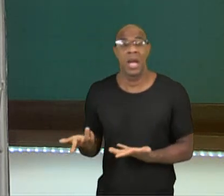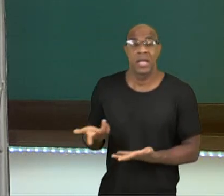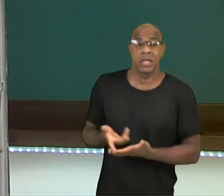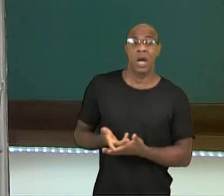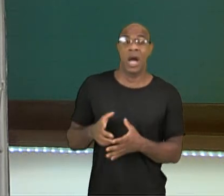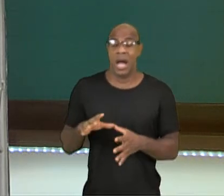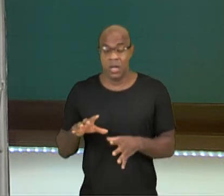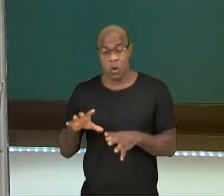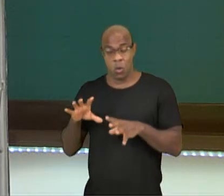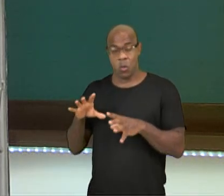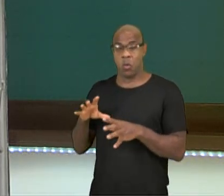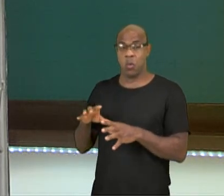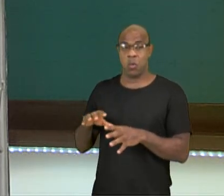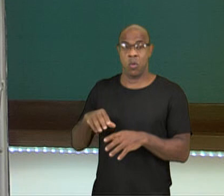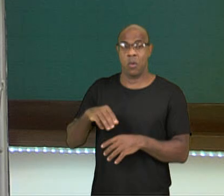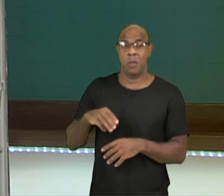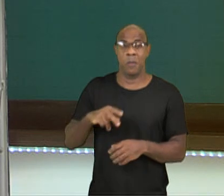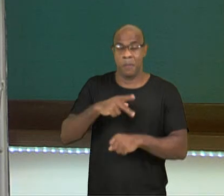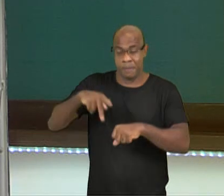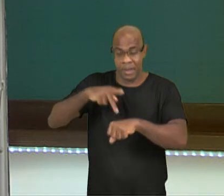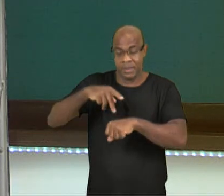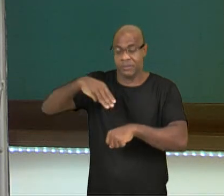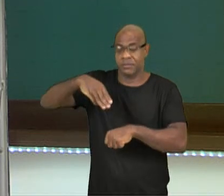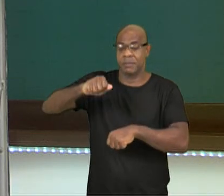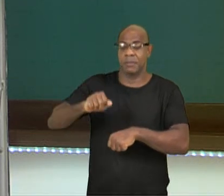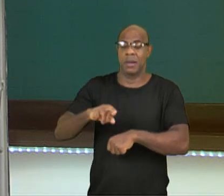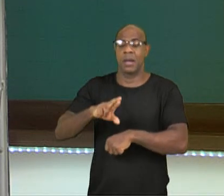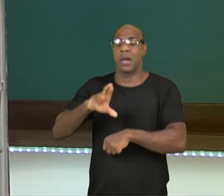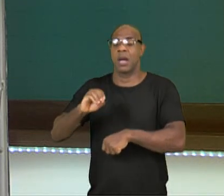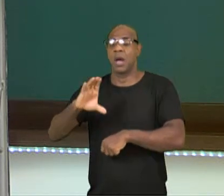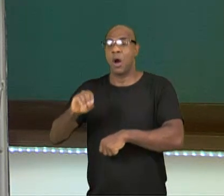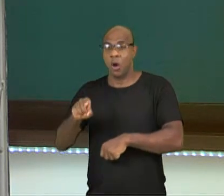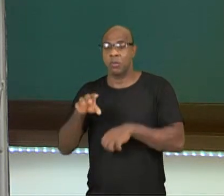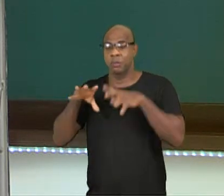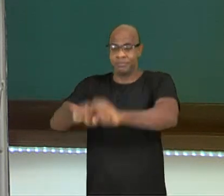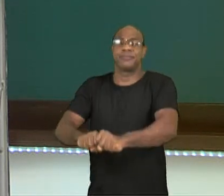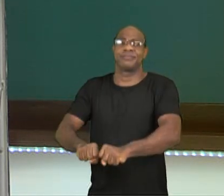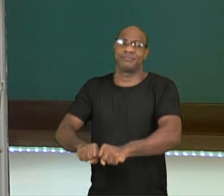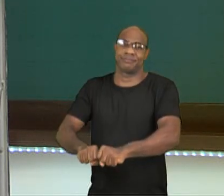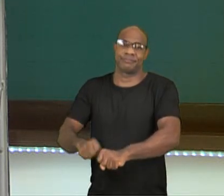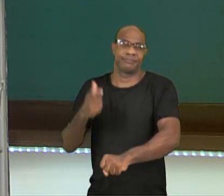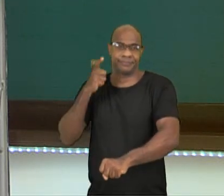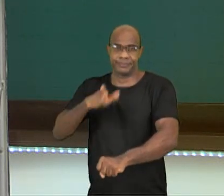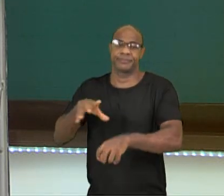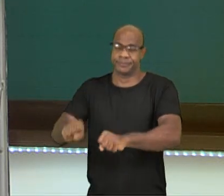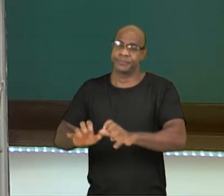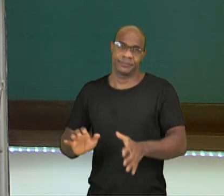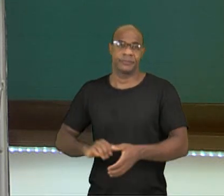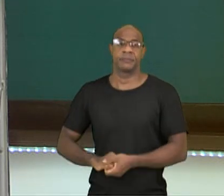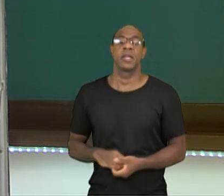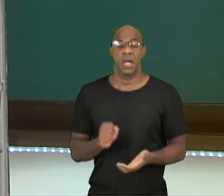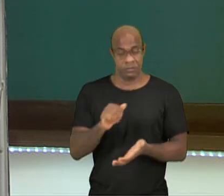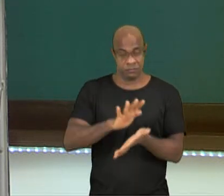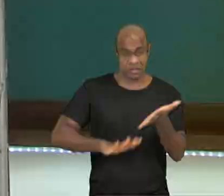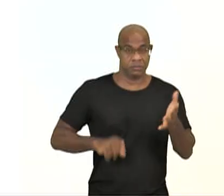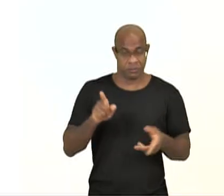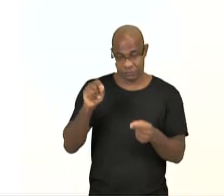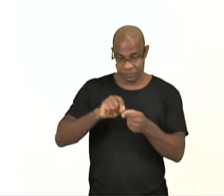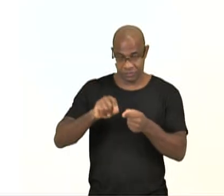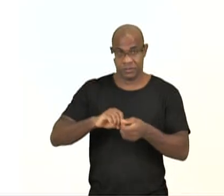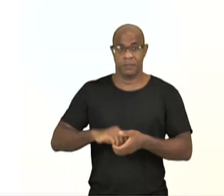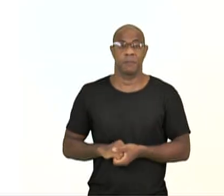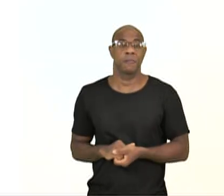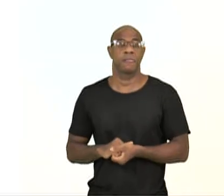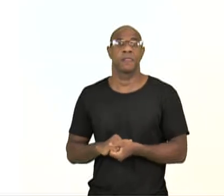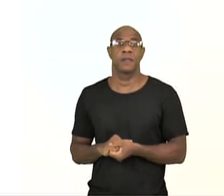área, mas ainda é uma área de instabilidade, tá bom? Uma atividade para você fazer, pensando